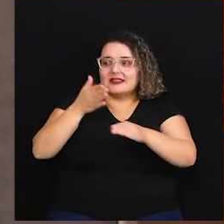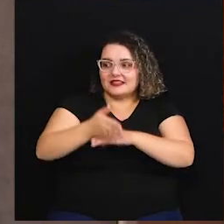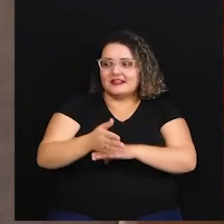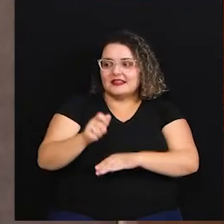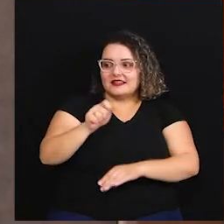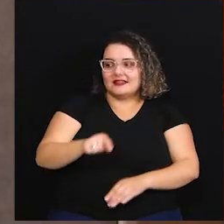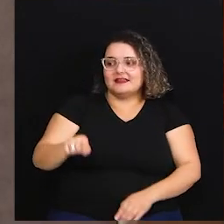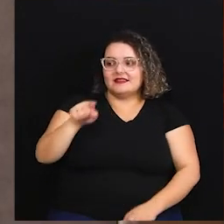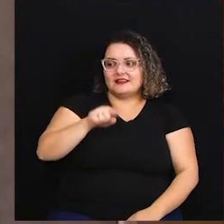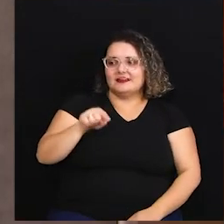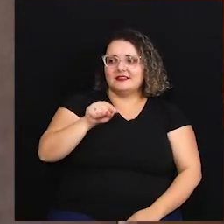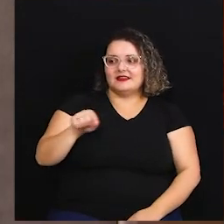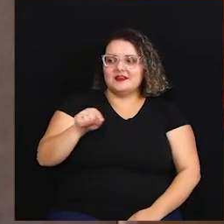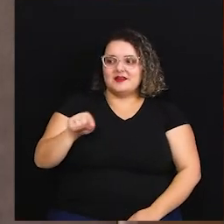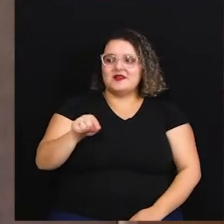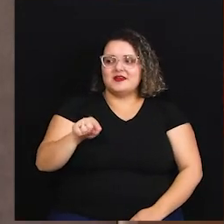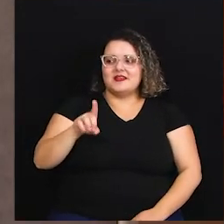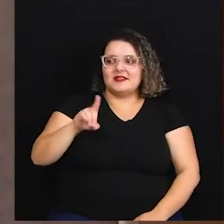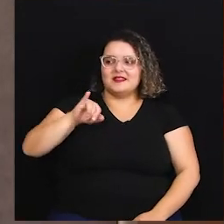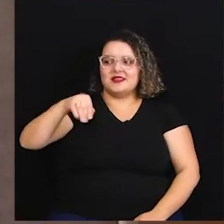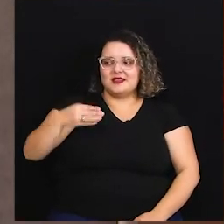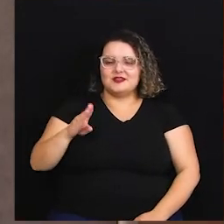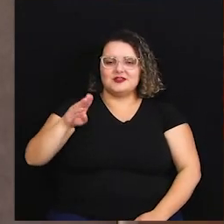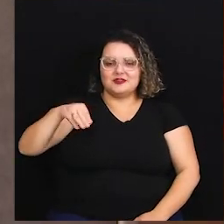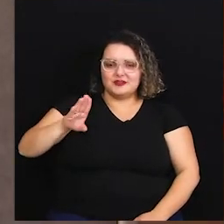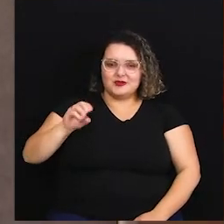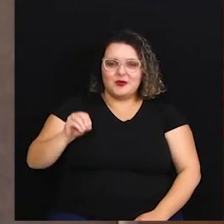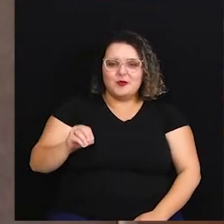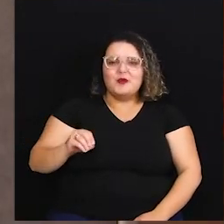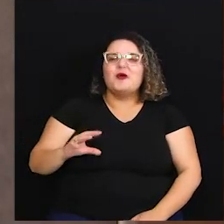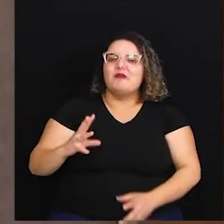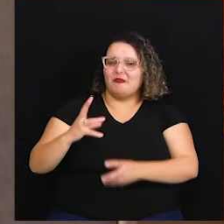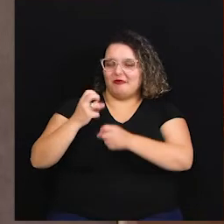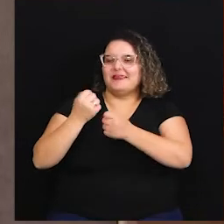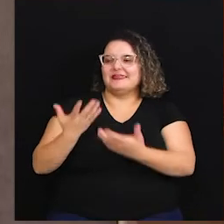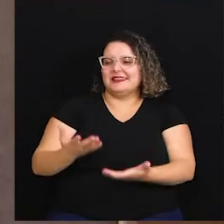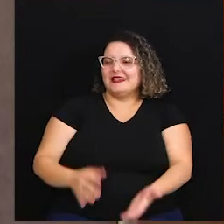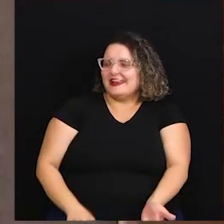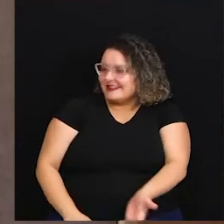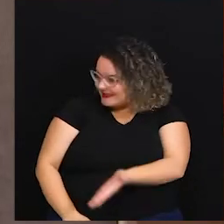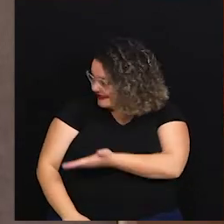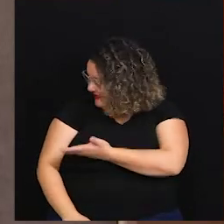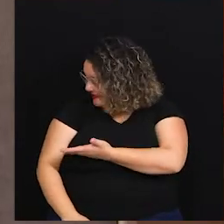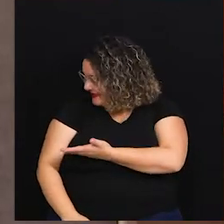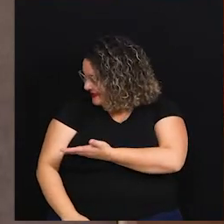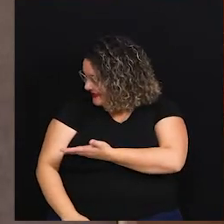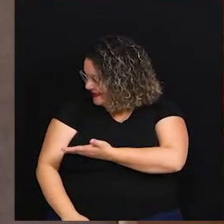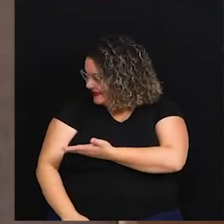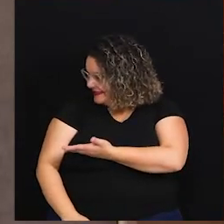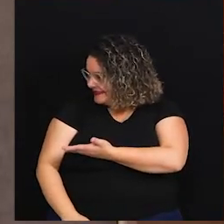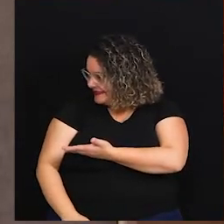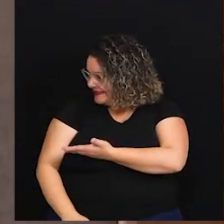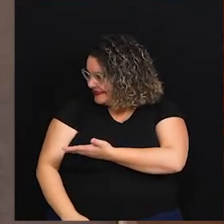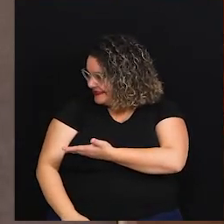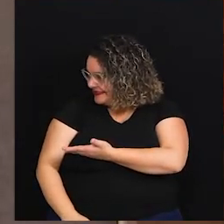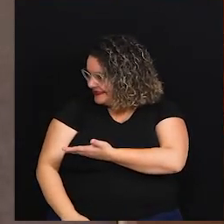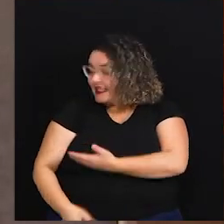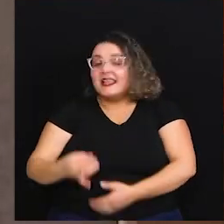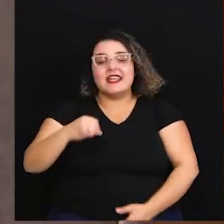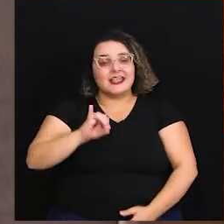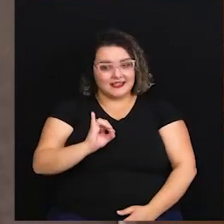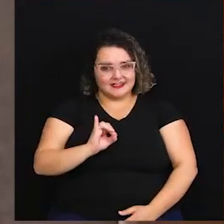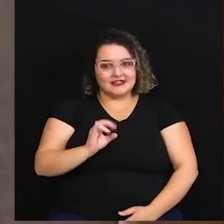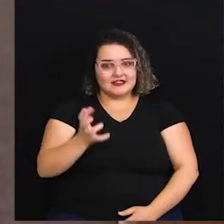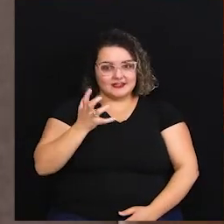imensamente. Gente, entra lá, ó. _ Dejumbo Fortalece. Vai lá no Instagram. Isso aí, ó. O endereço aparece aí no